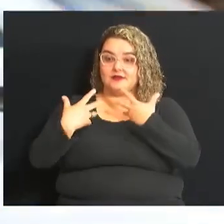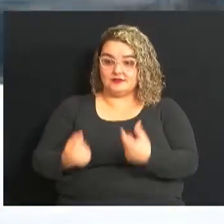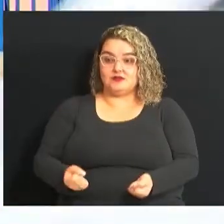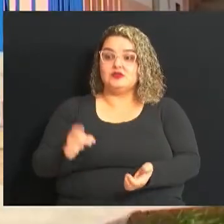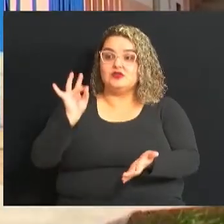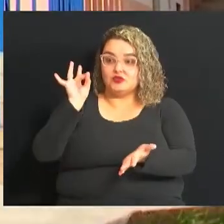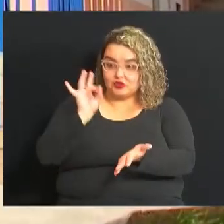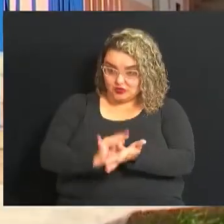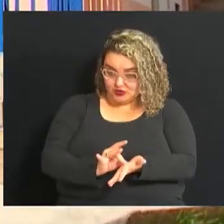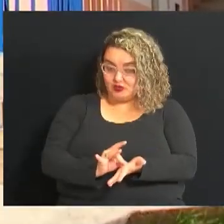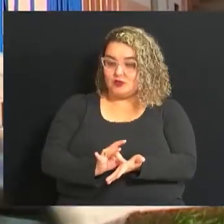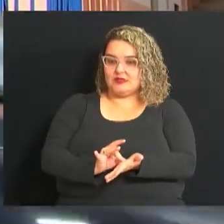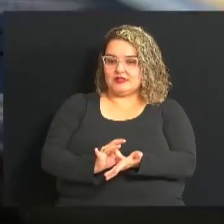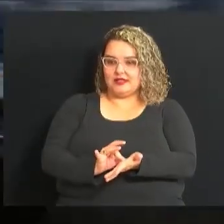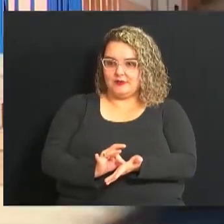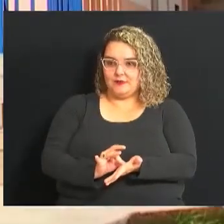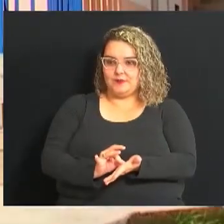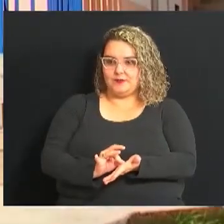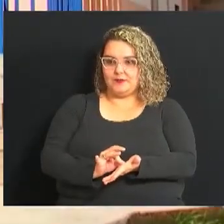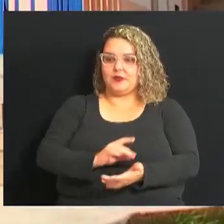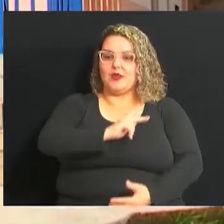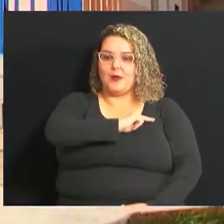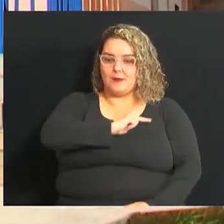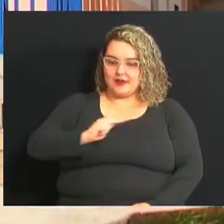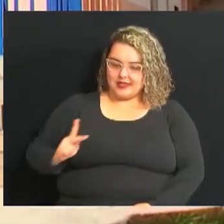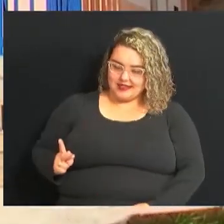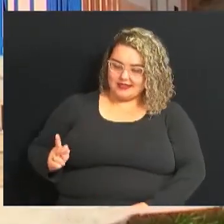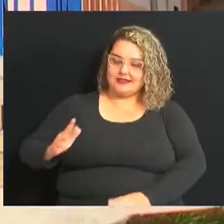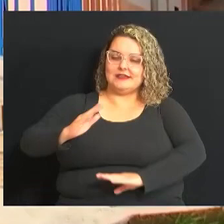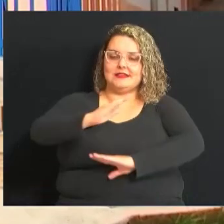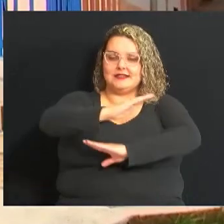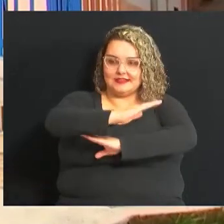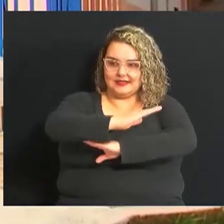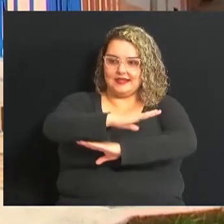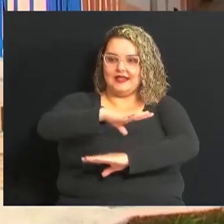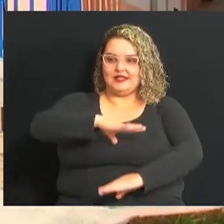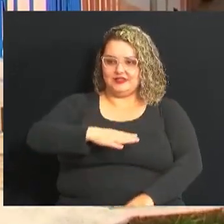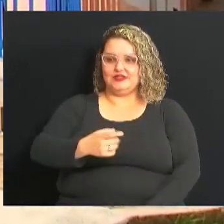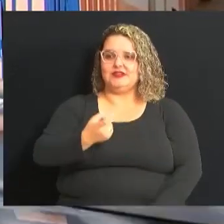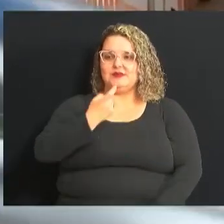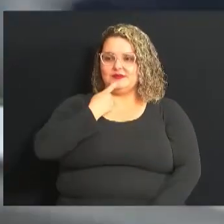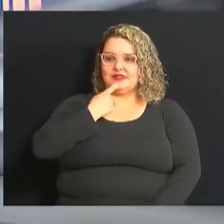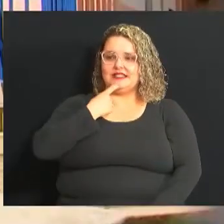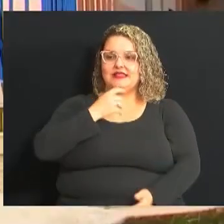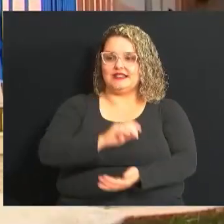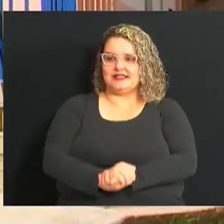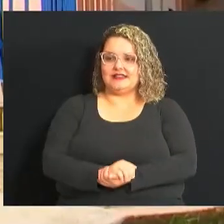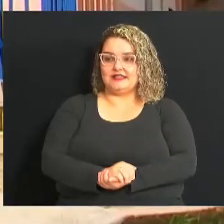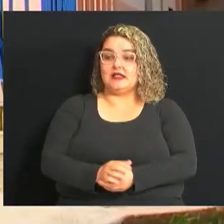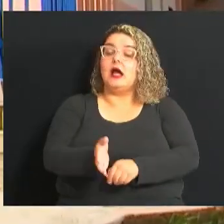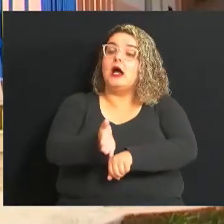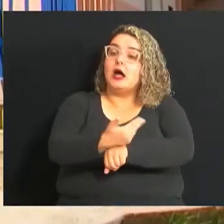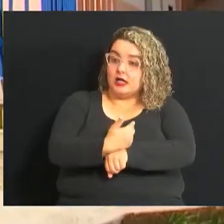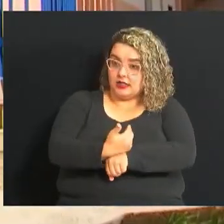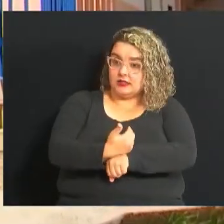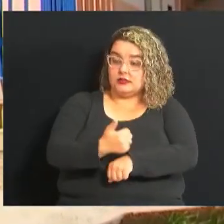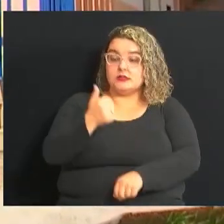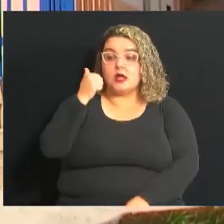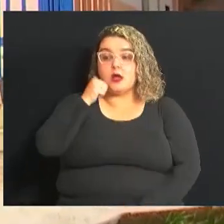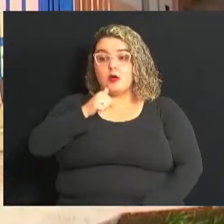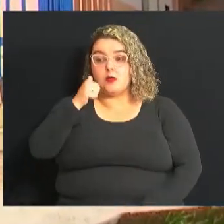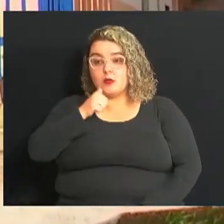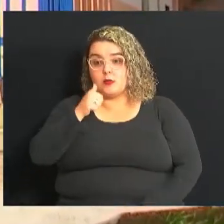forma oficial a presidência da Câmara Municipal de Campinas. Antes, mulheres